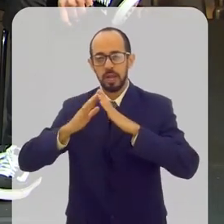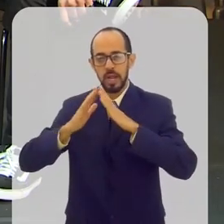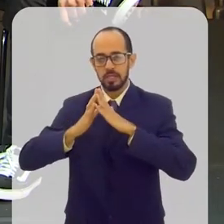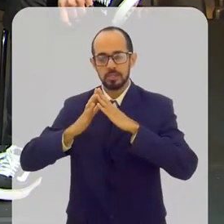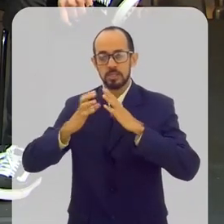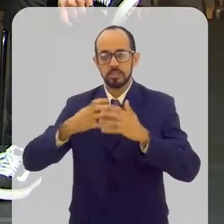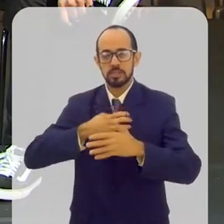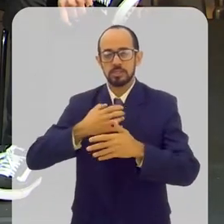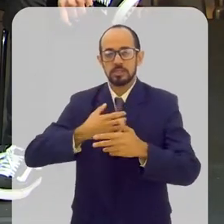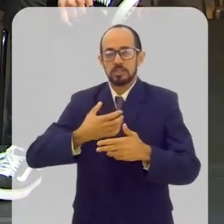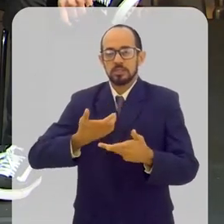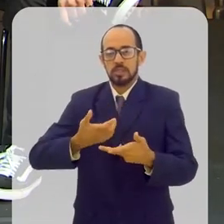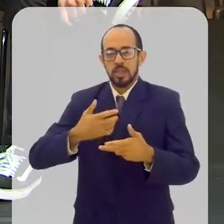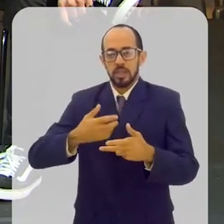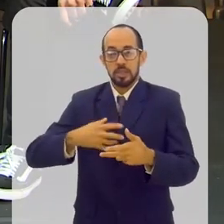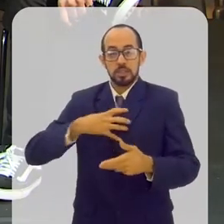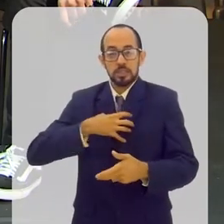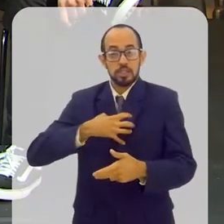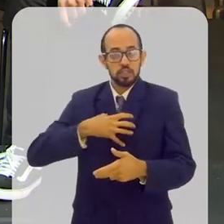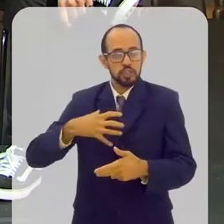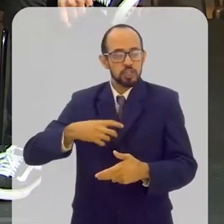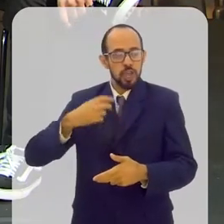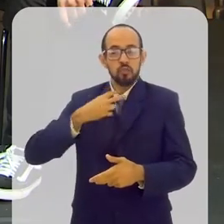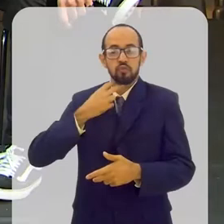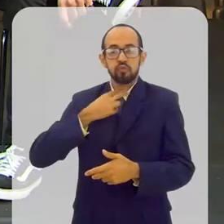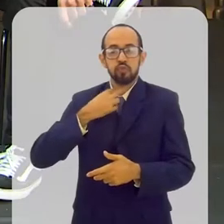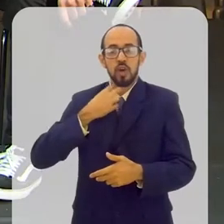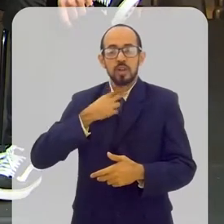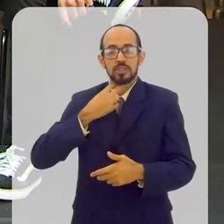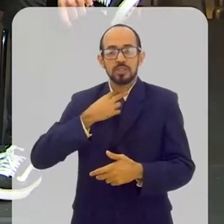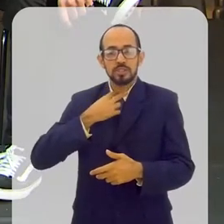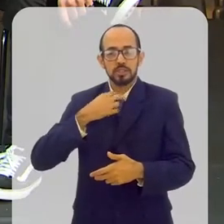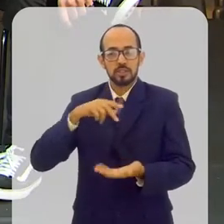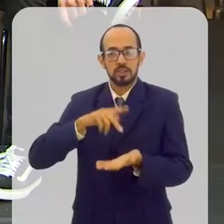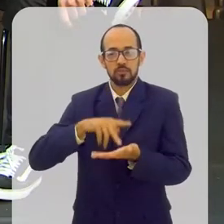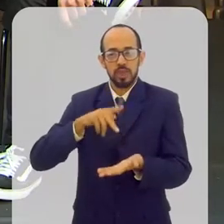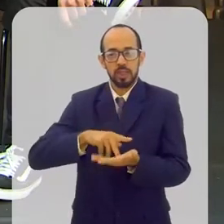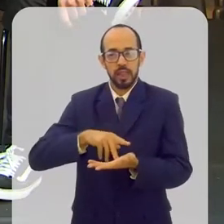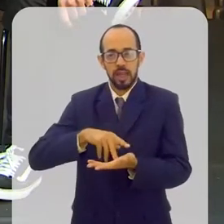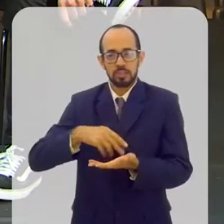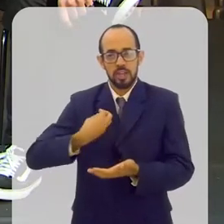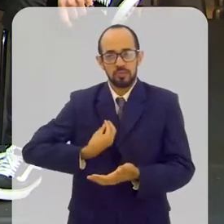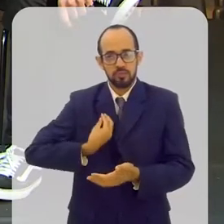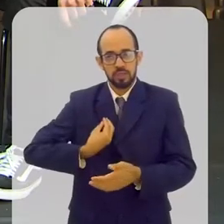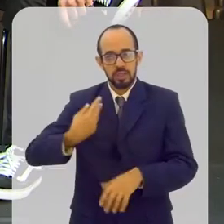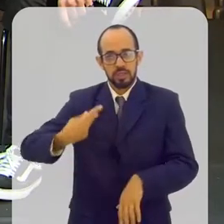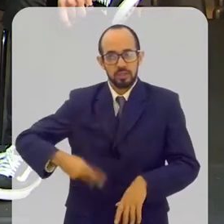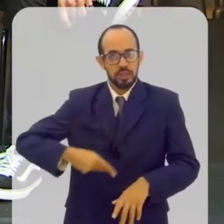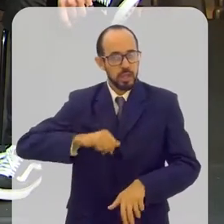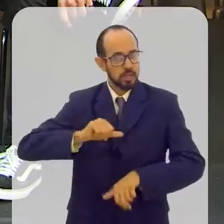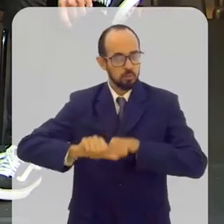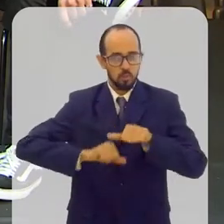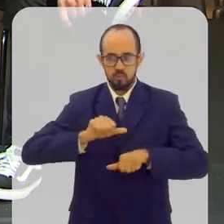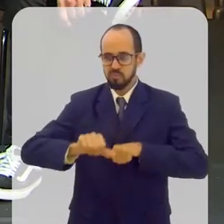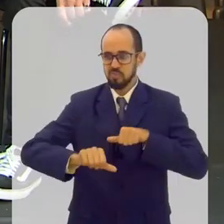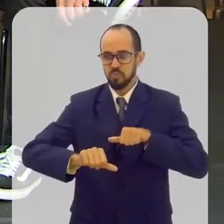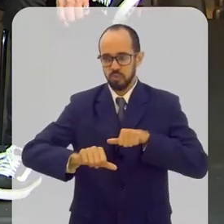que ele ouvia vozes e que realmente a vida dele deu uma virada